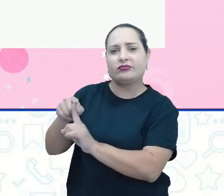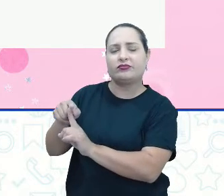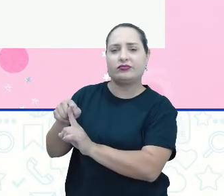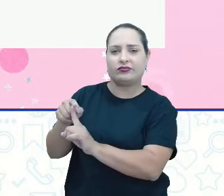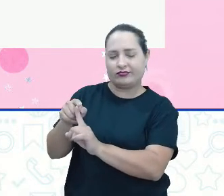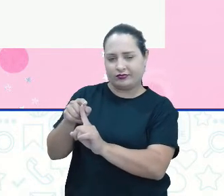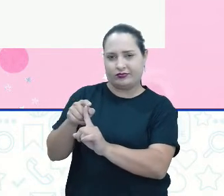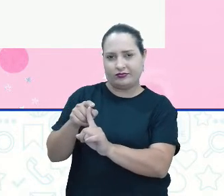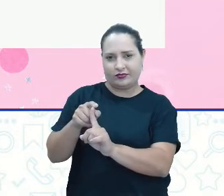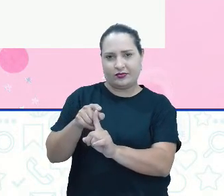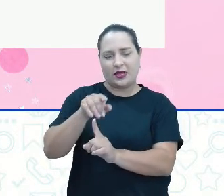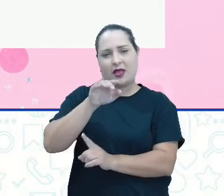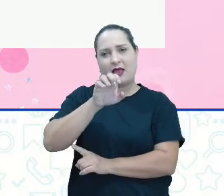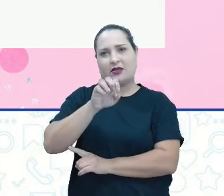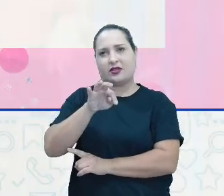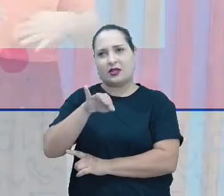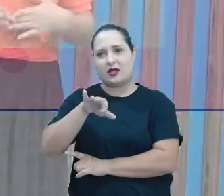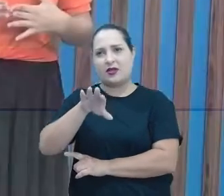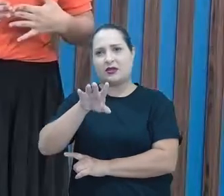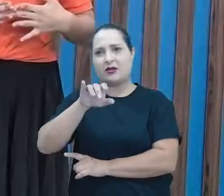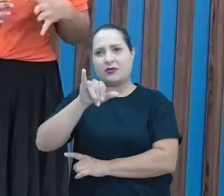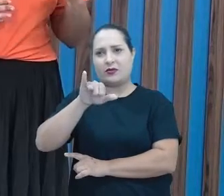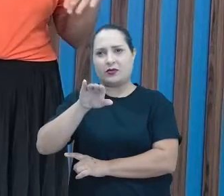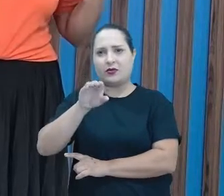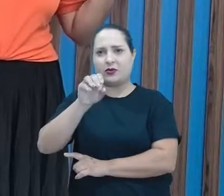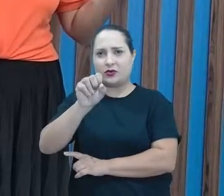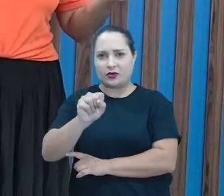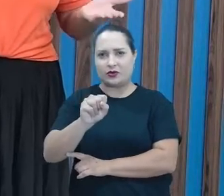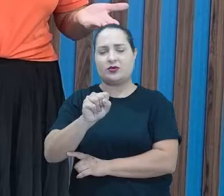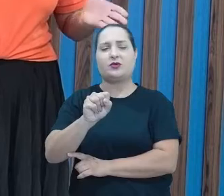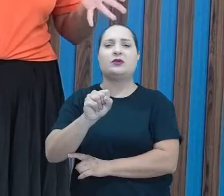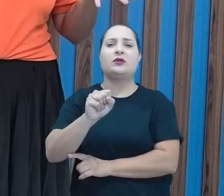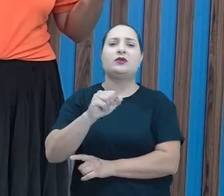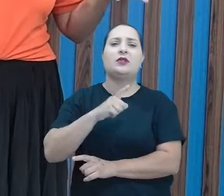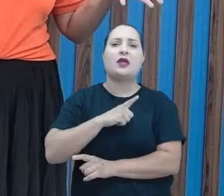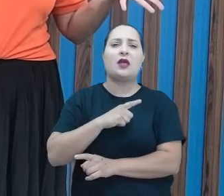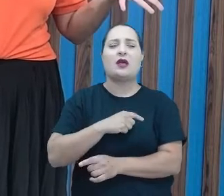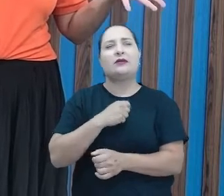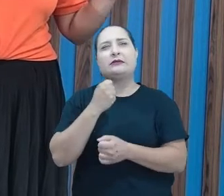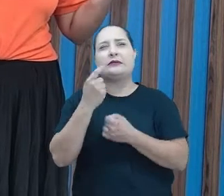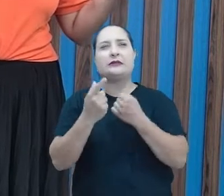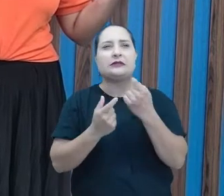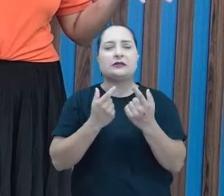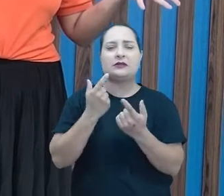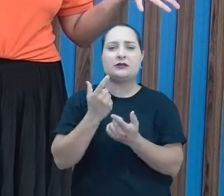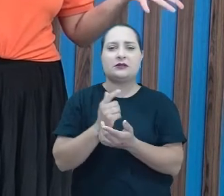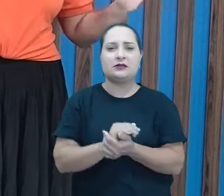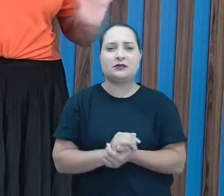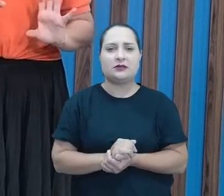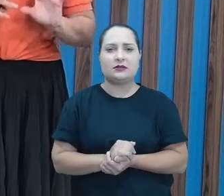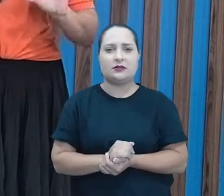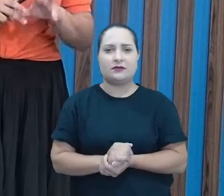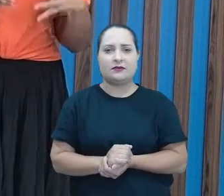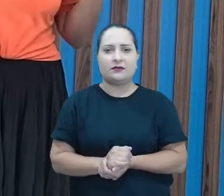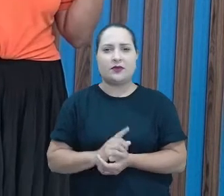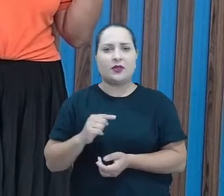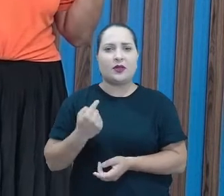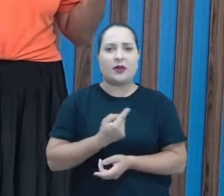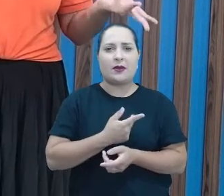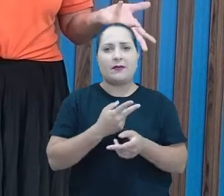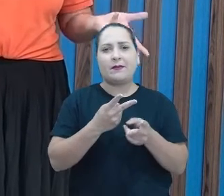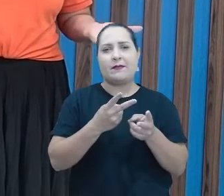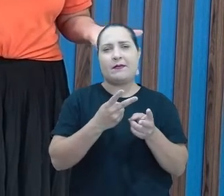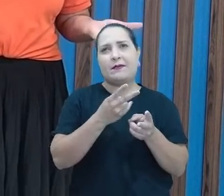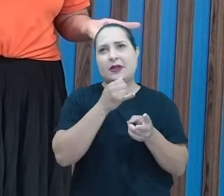de certas classificações premeditadas das pessoas, né? Que é quando a gente coloca as pessoas